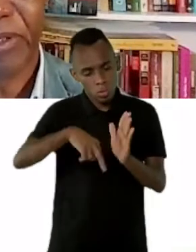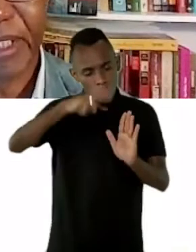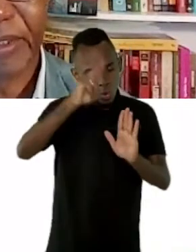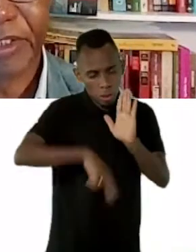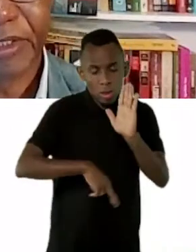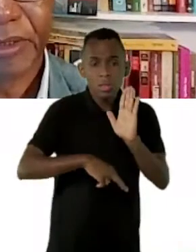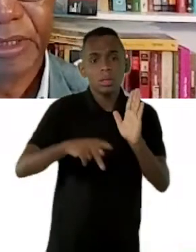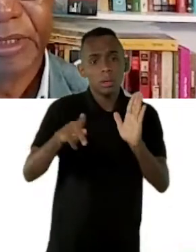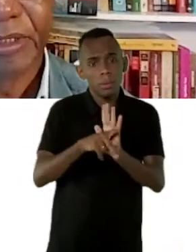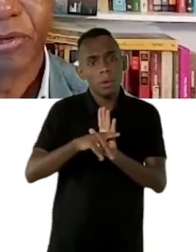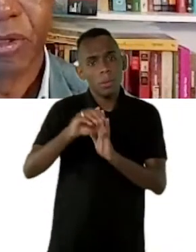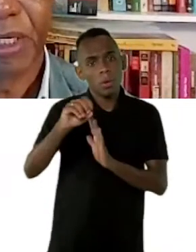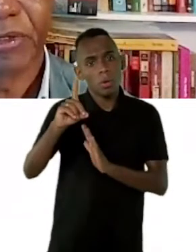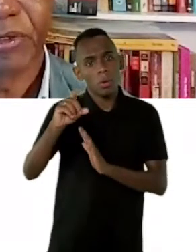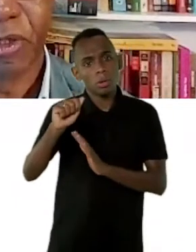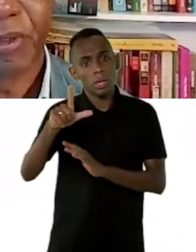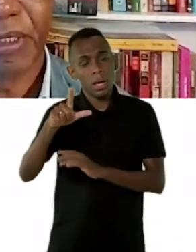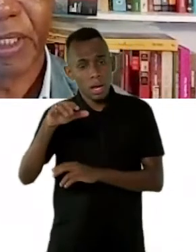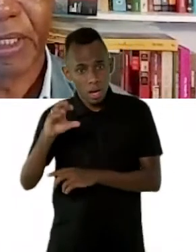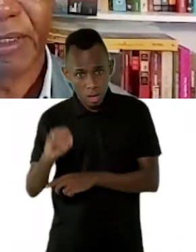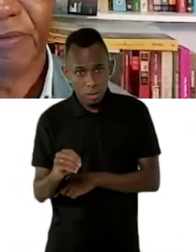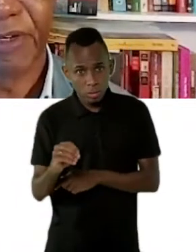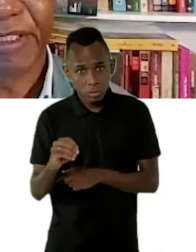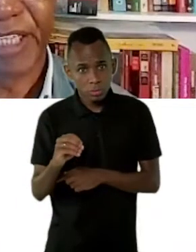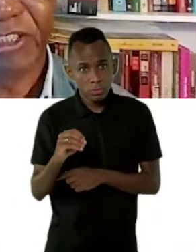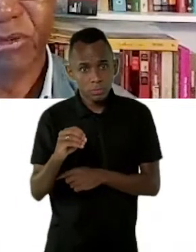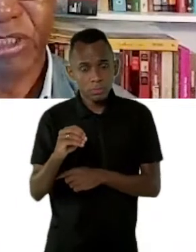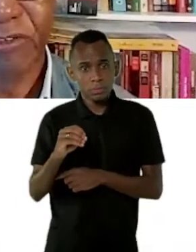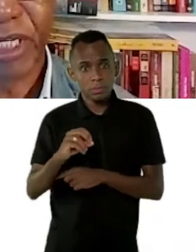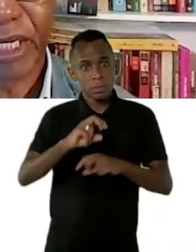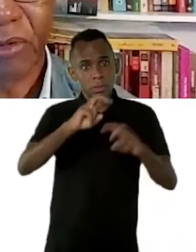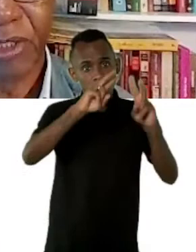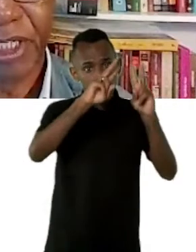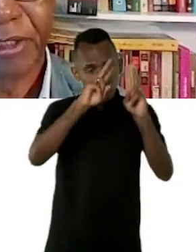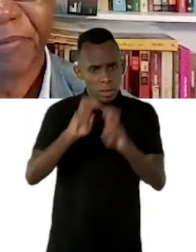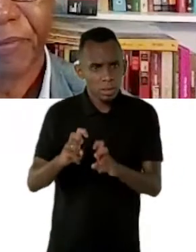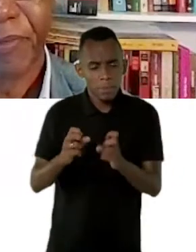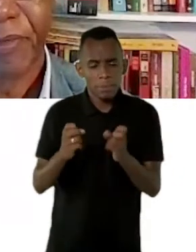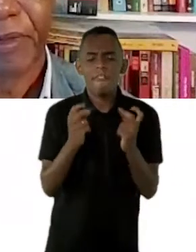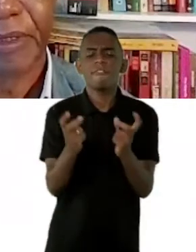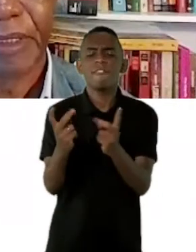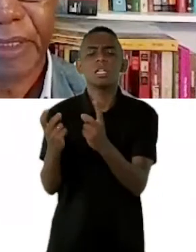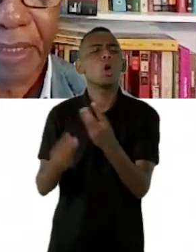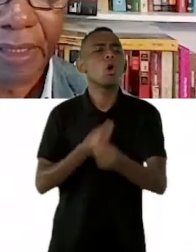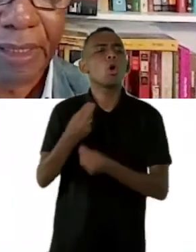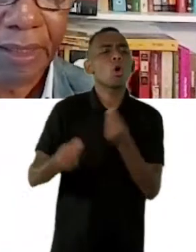pelo Audálio Dantas sobre a vendagem dos livros da Carolina,